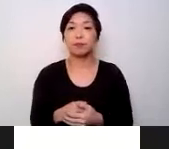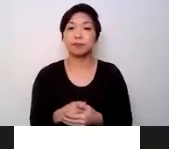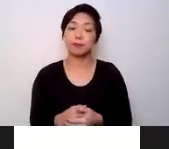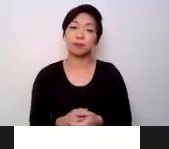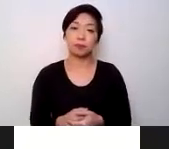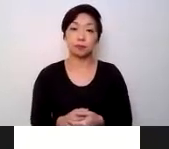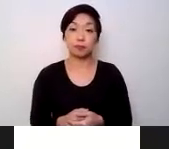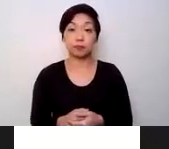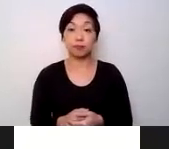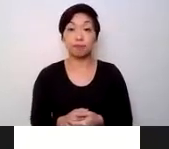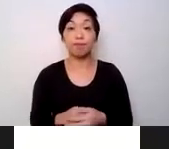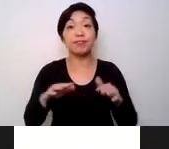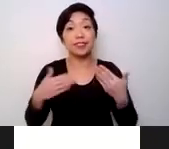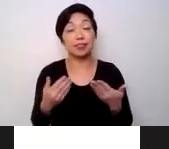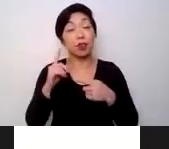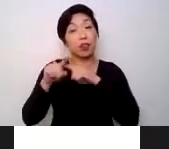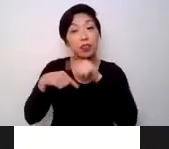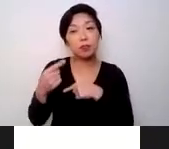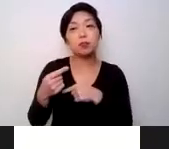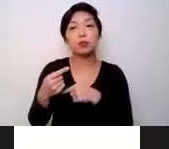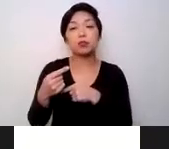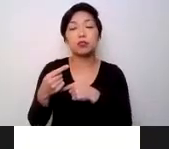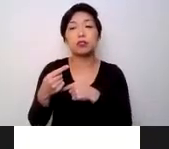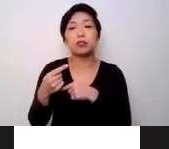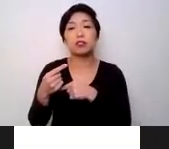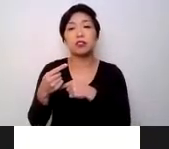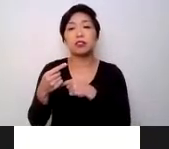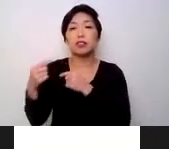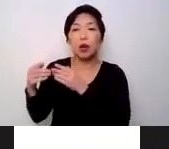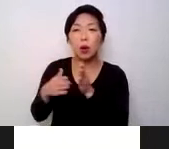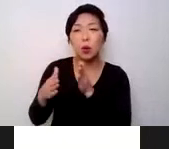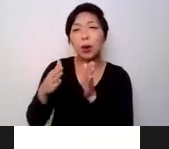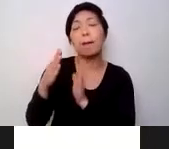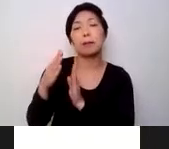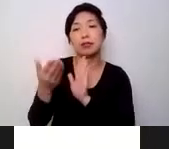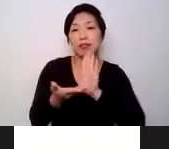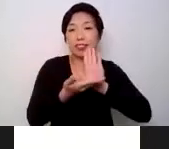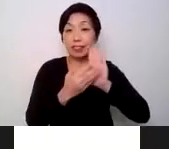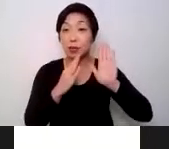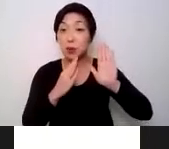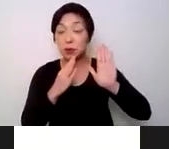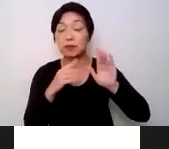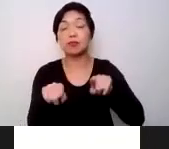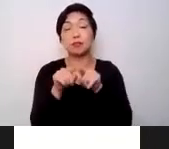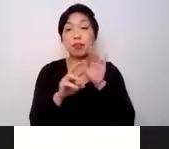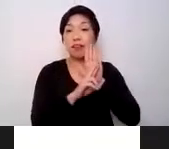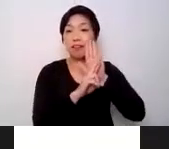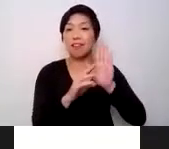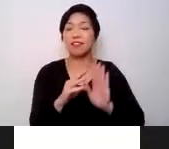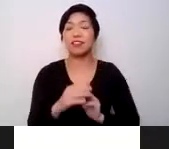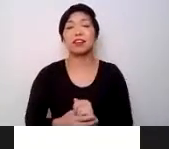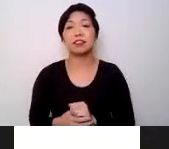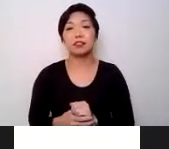depois de andar um pouco pelos caminhos da Lina e suas possíveis referências a